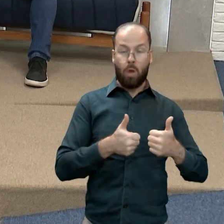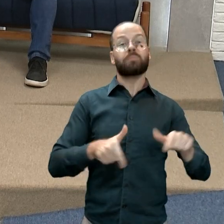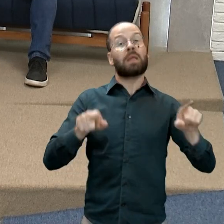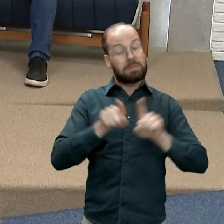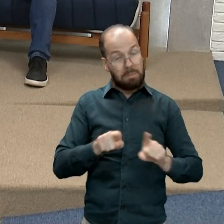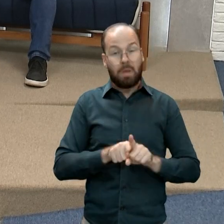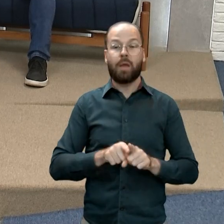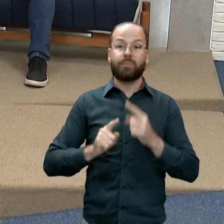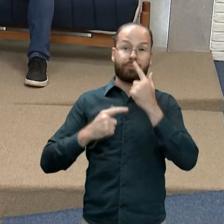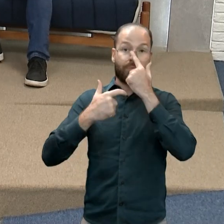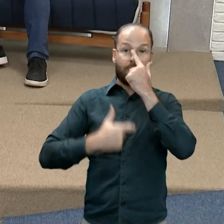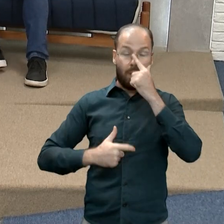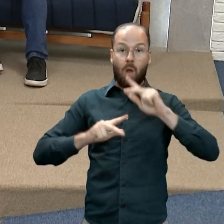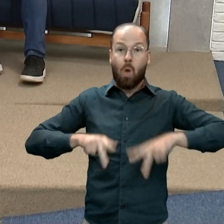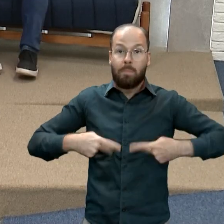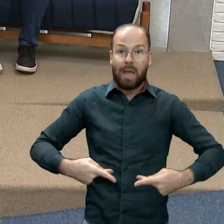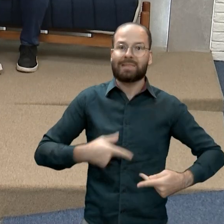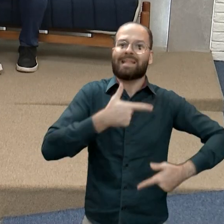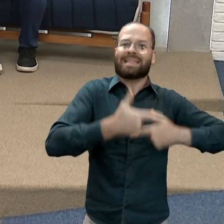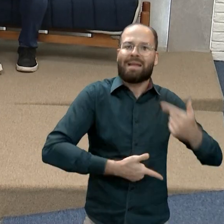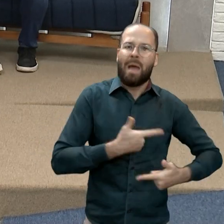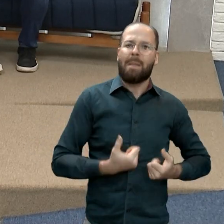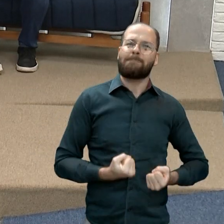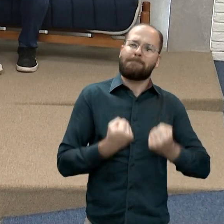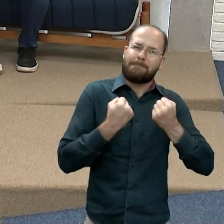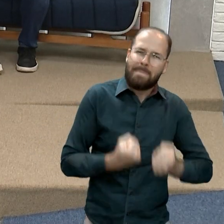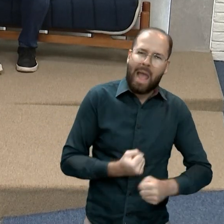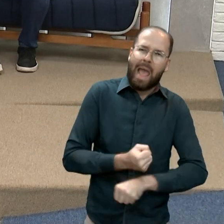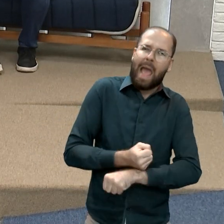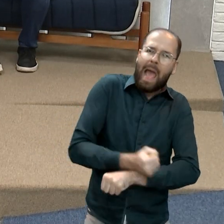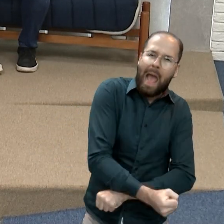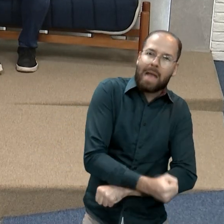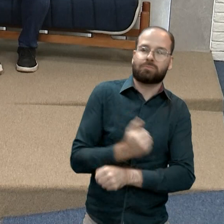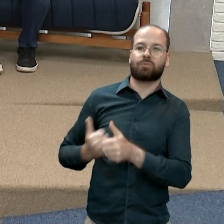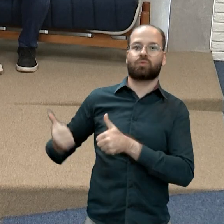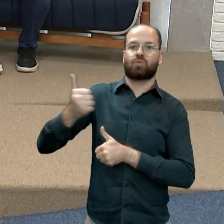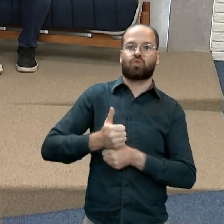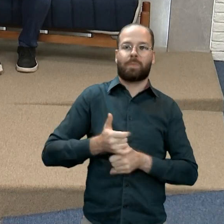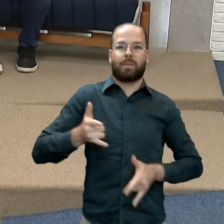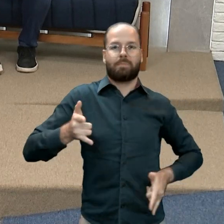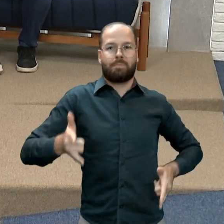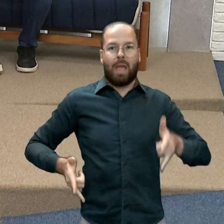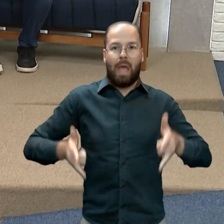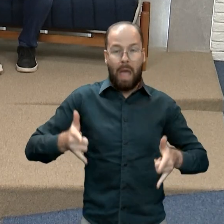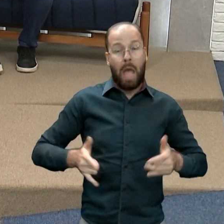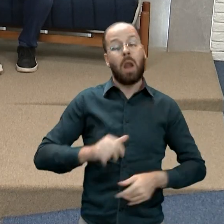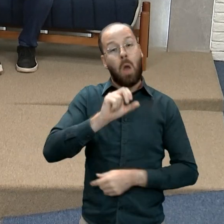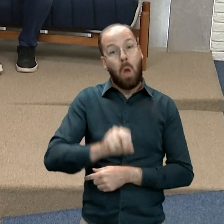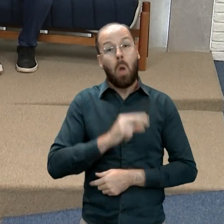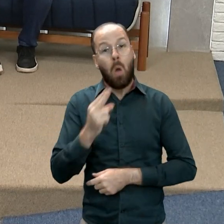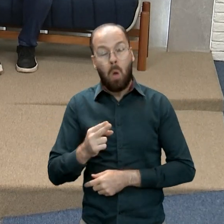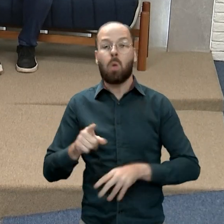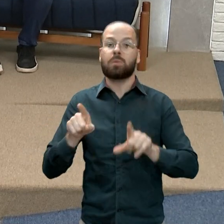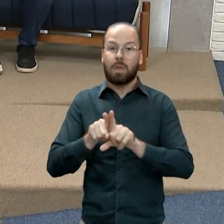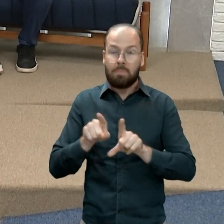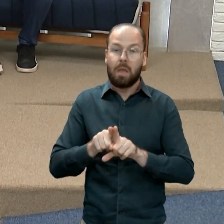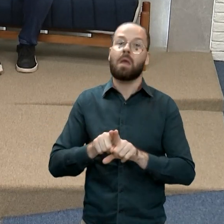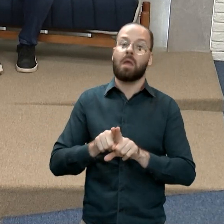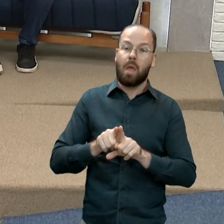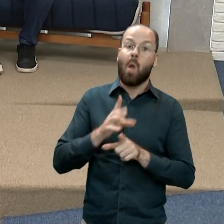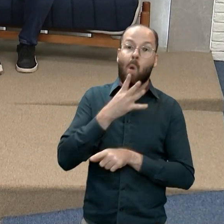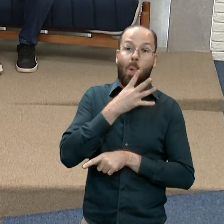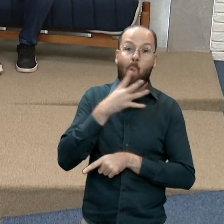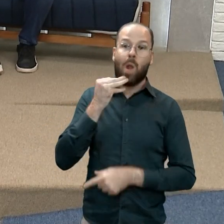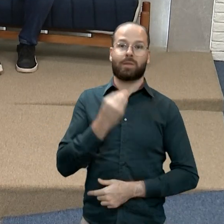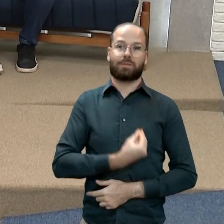Trabalhos pesados que hoje são substituídos por máquinas. E aí, no caso, professor, é necessário também que haja uma qualificação a